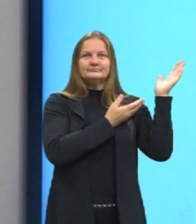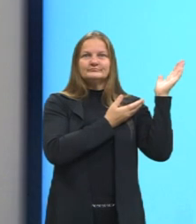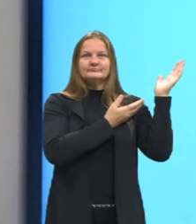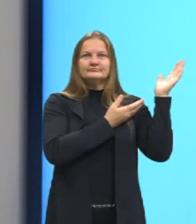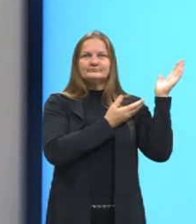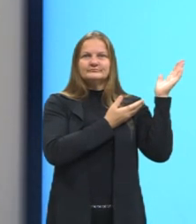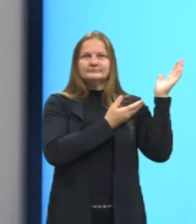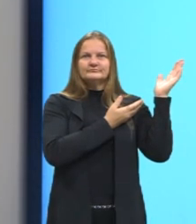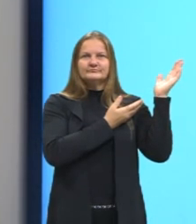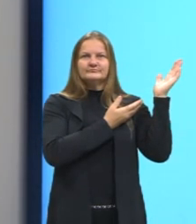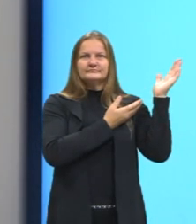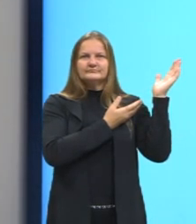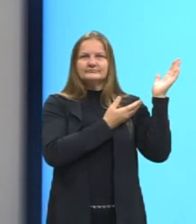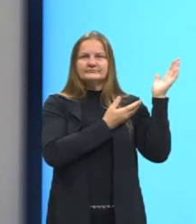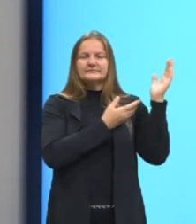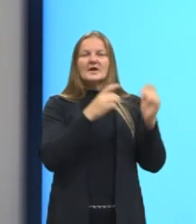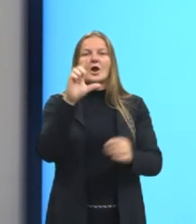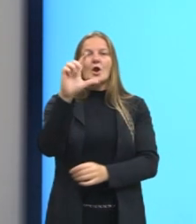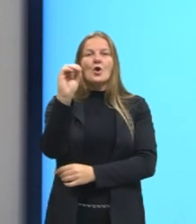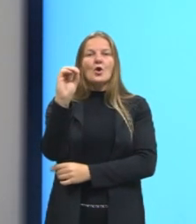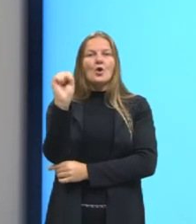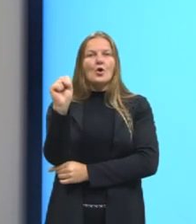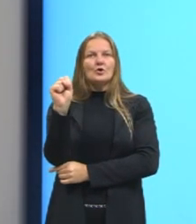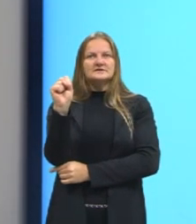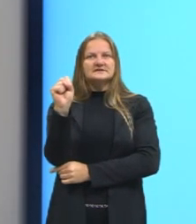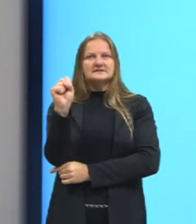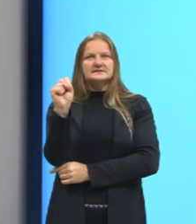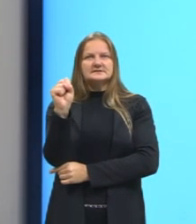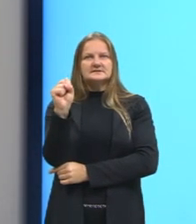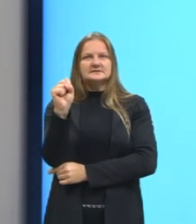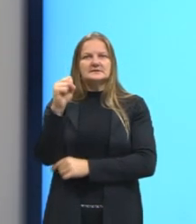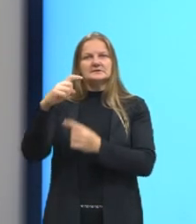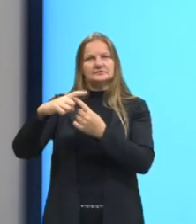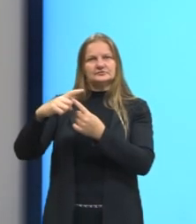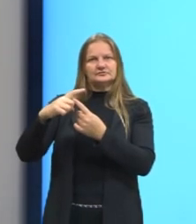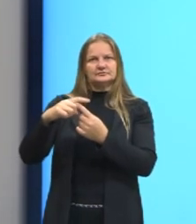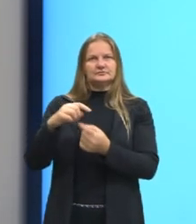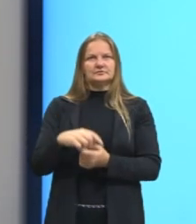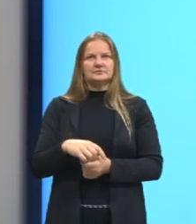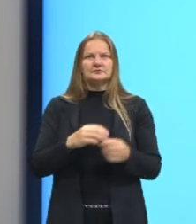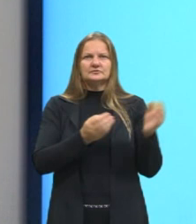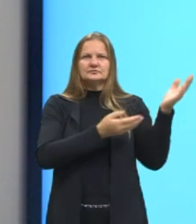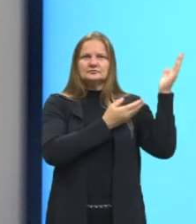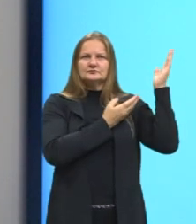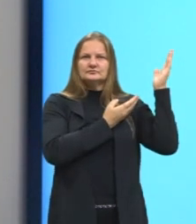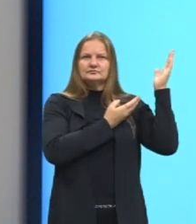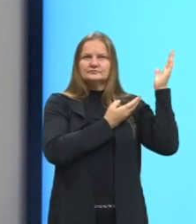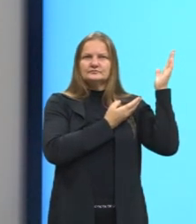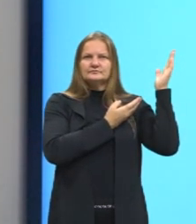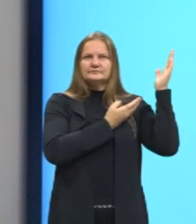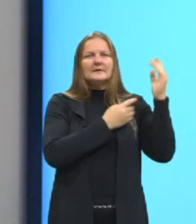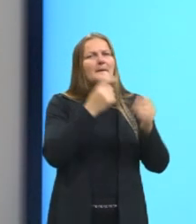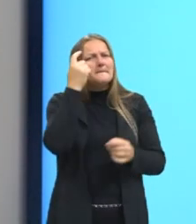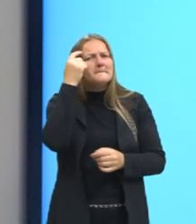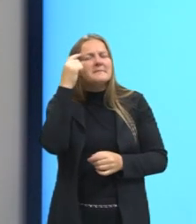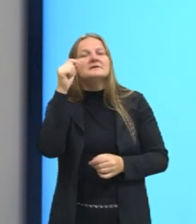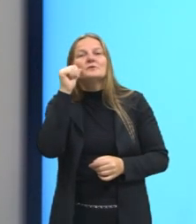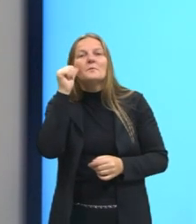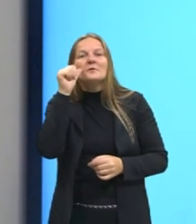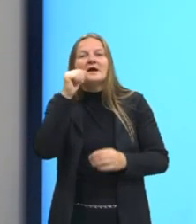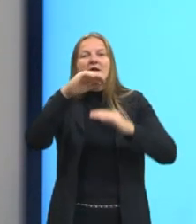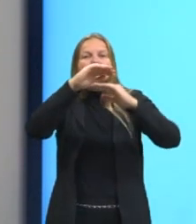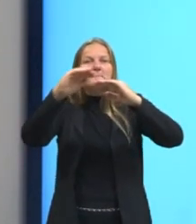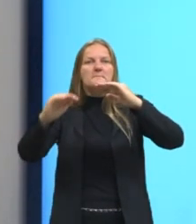meio então los tipos los que pensam que lá morrer